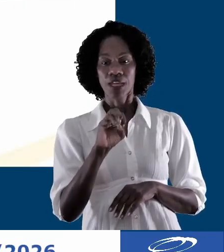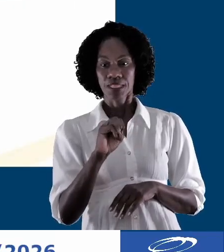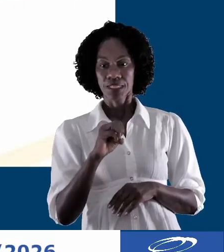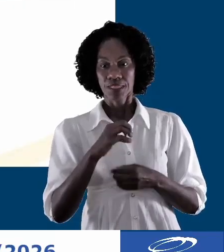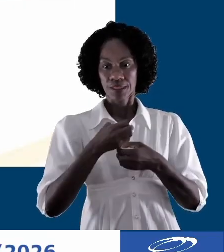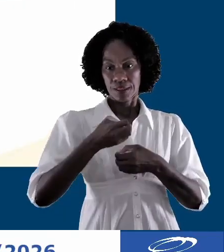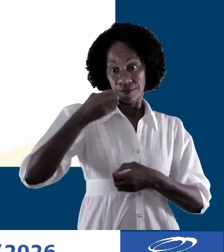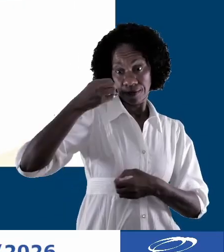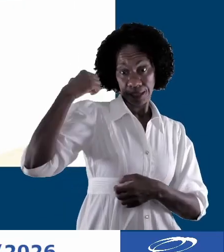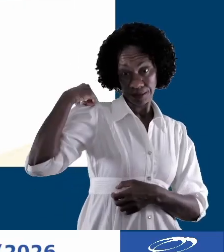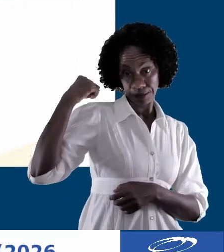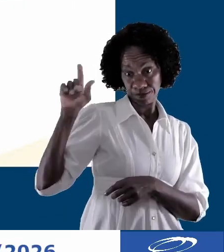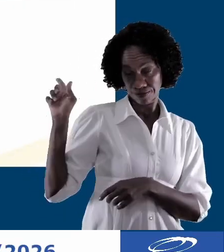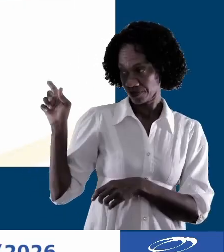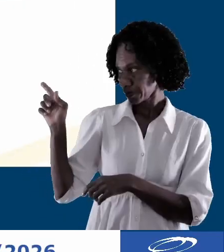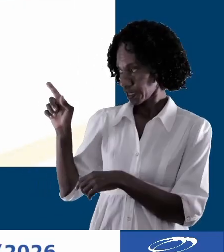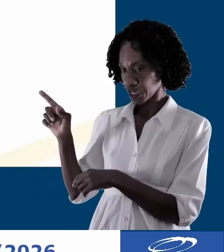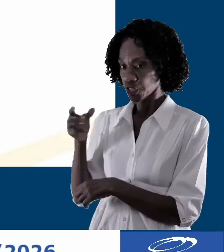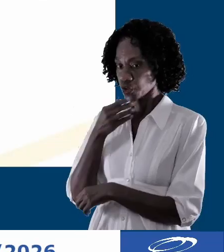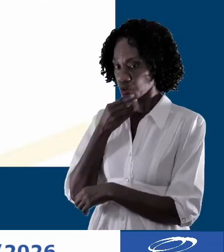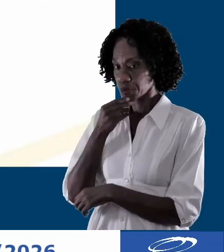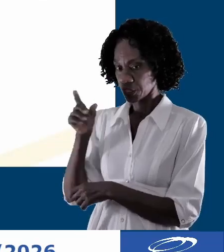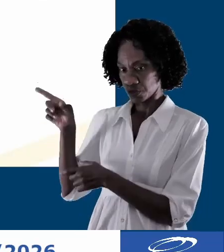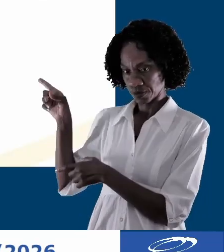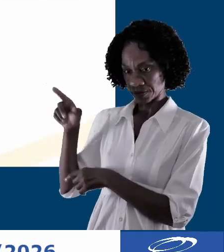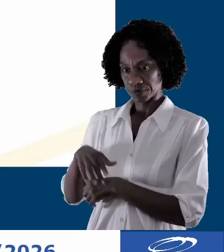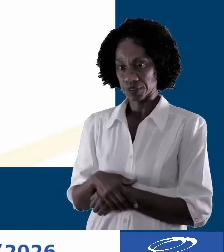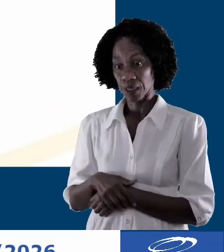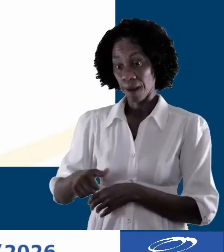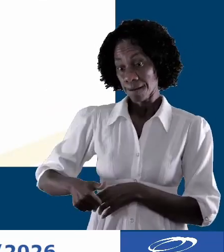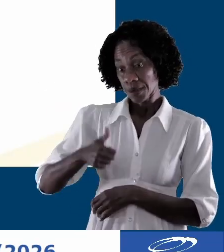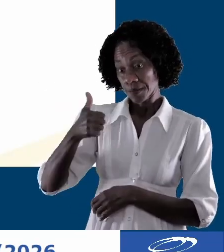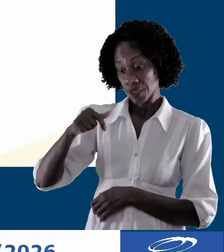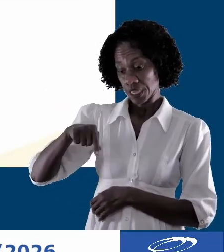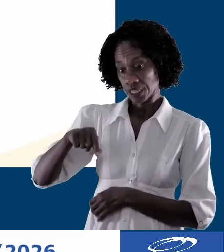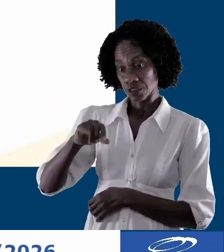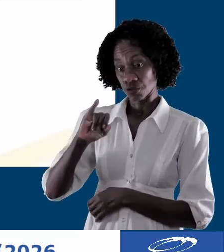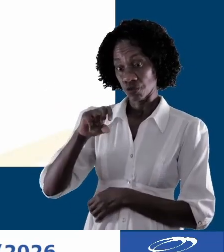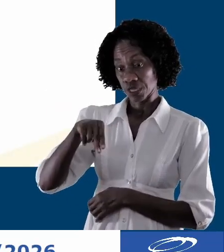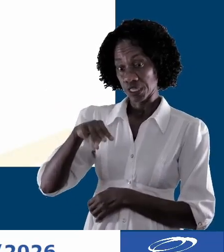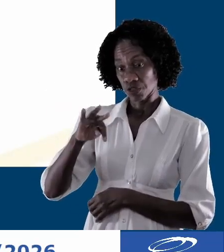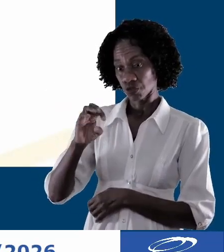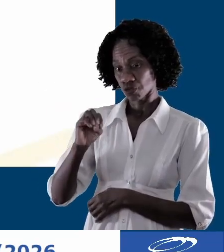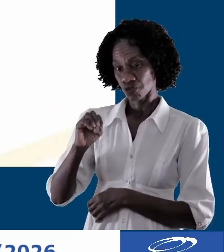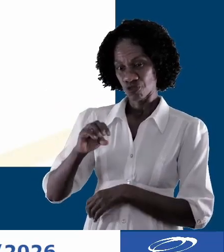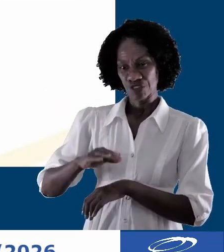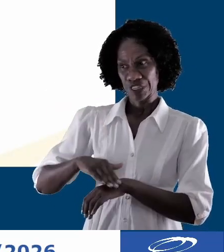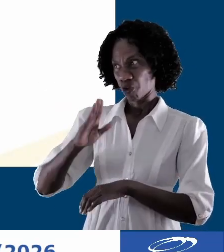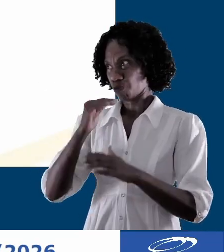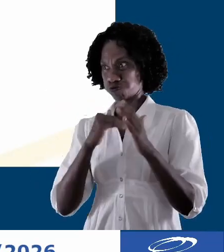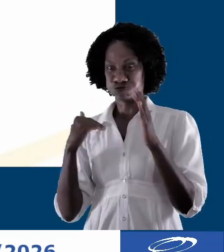de um garoto que já chegou para o INTO, primeira vez, já com um quadro avançado de tuberculose,